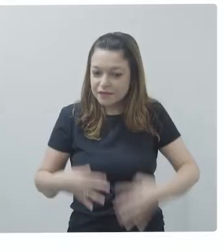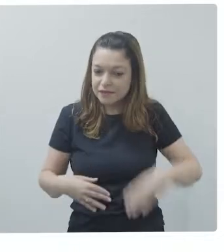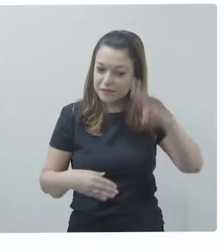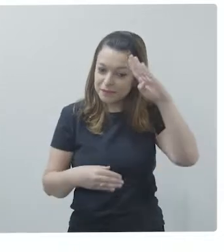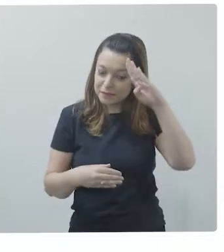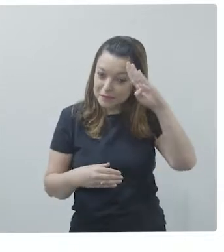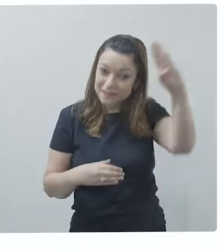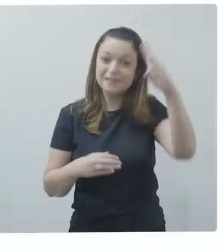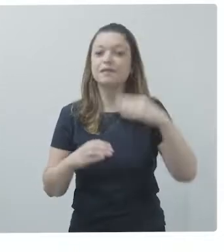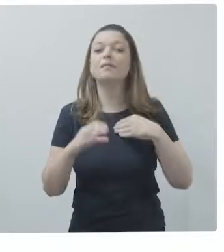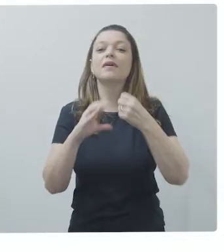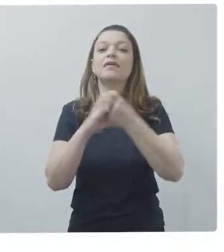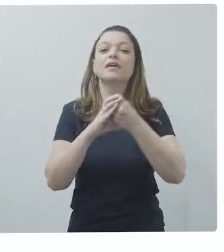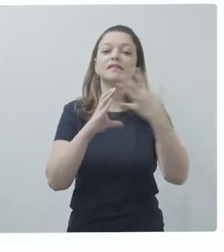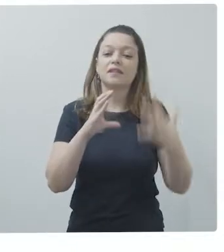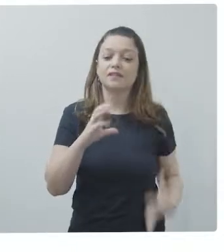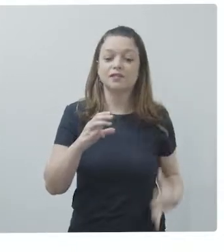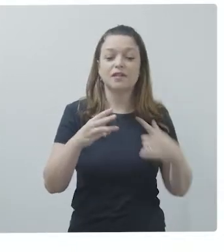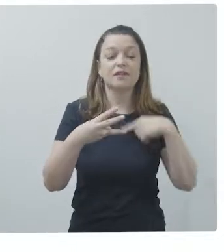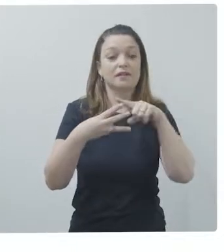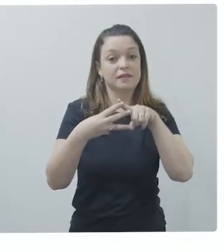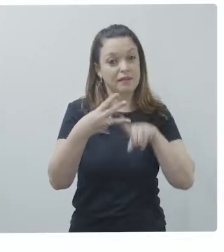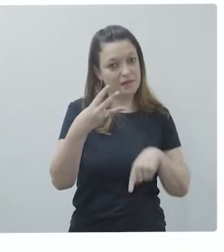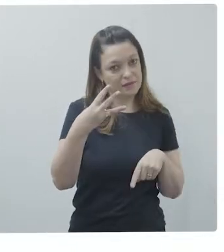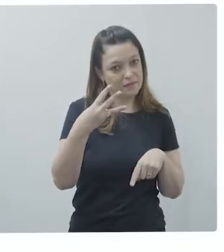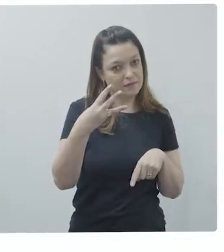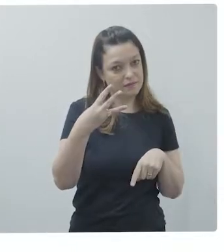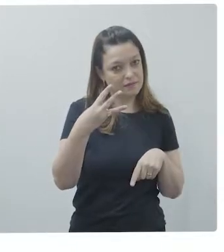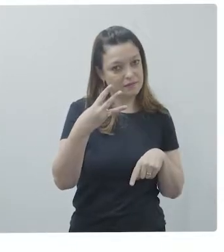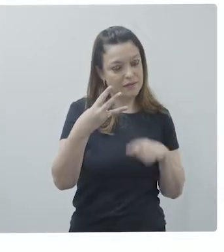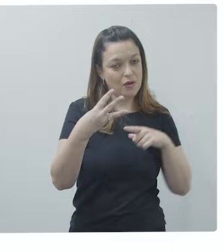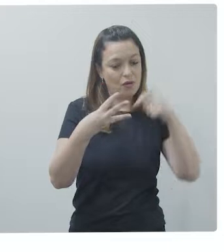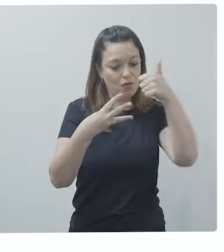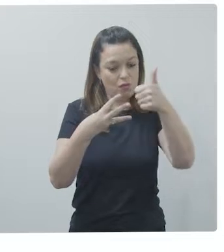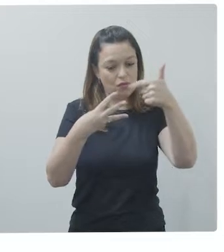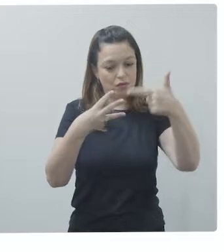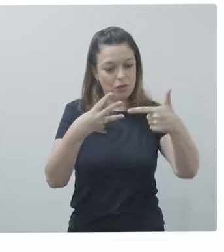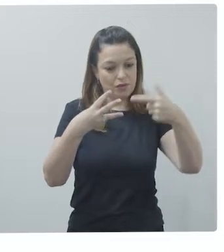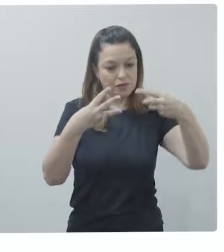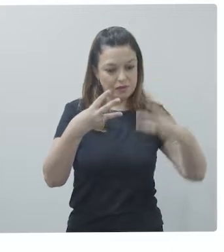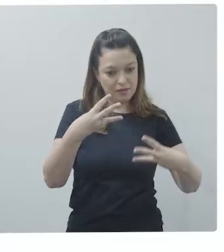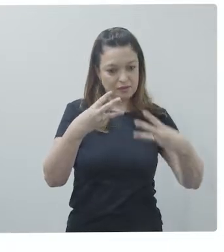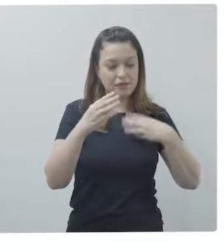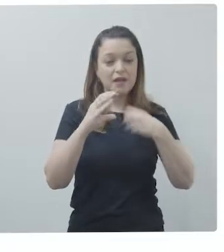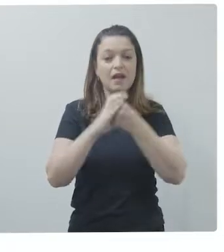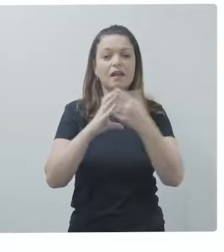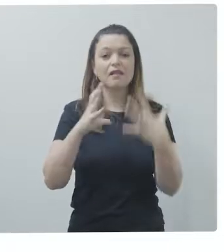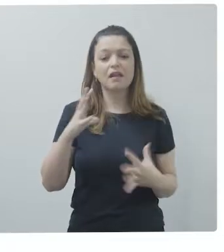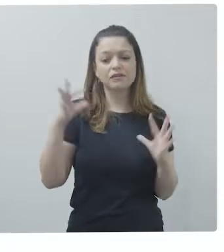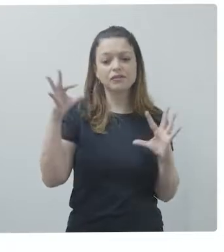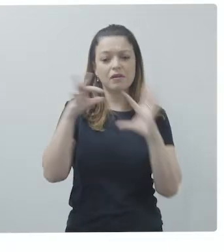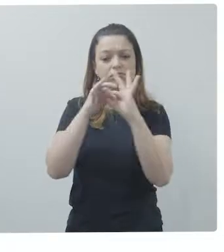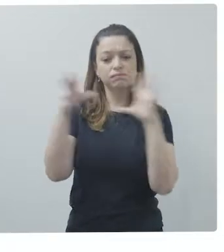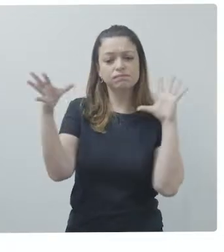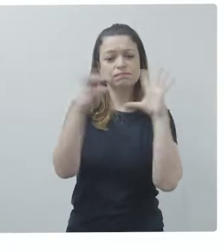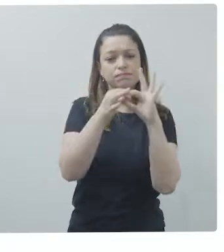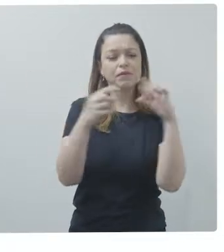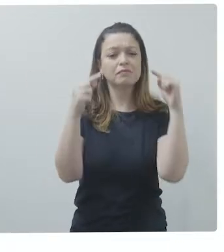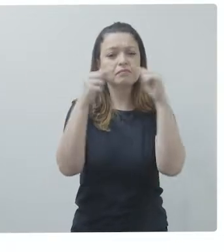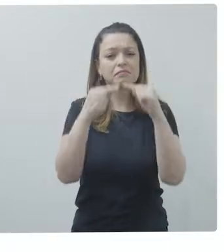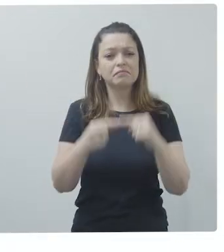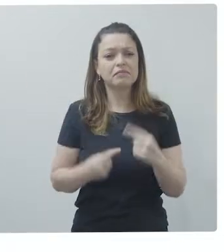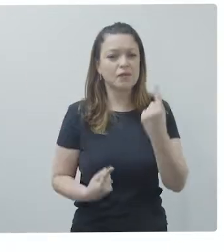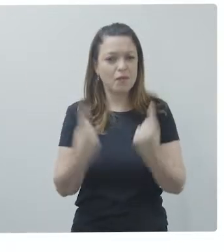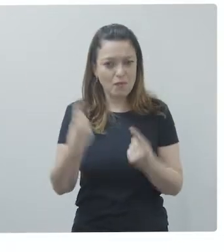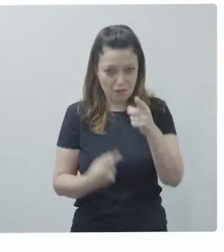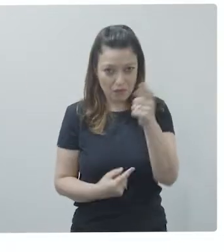características. Então eu tenho três deusas e ali três características. Será que você consegue relacionar essas deusas